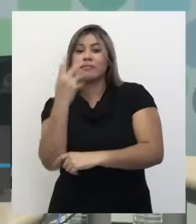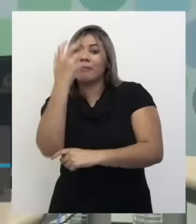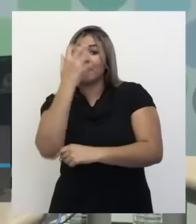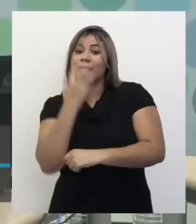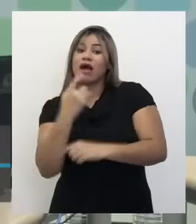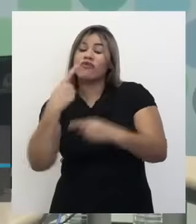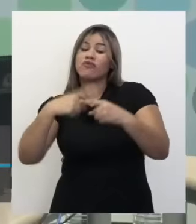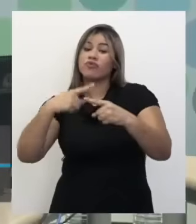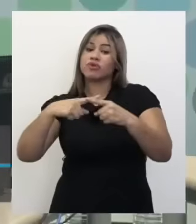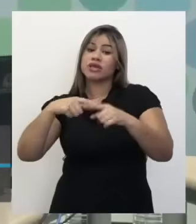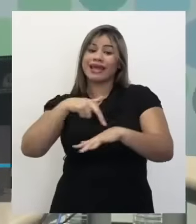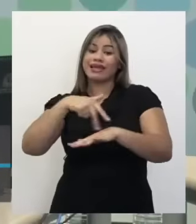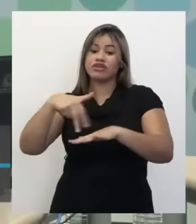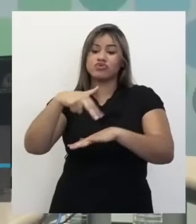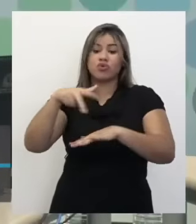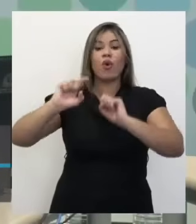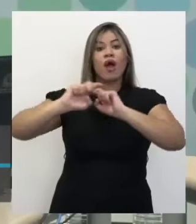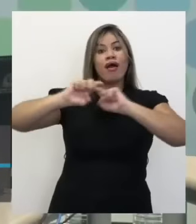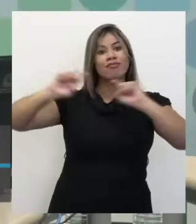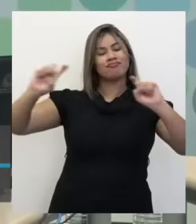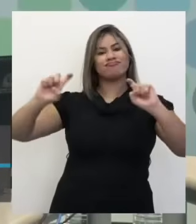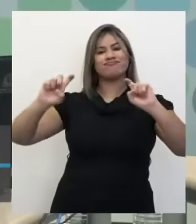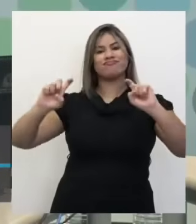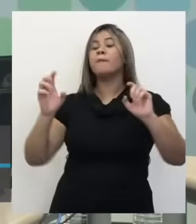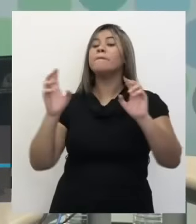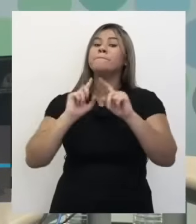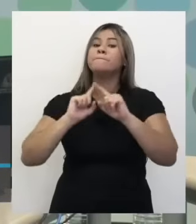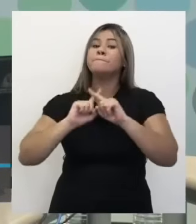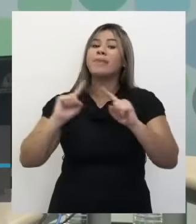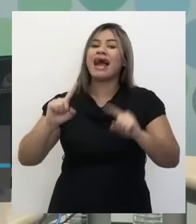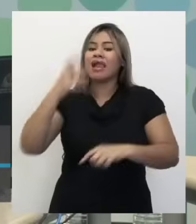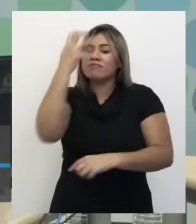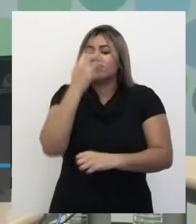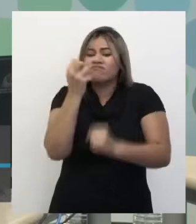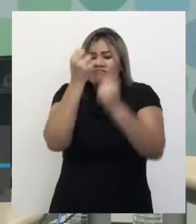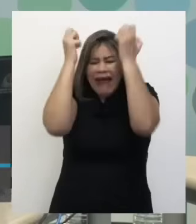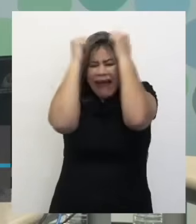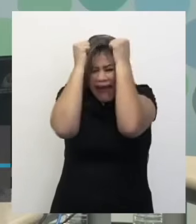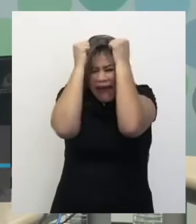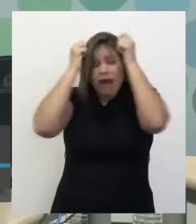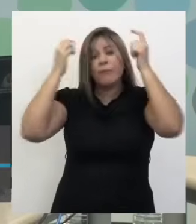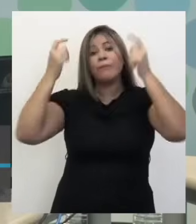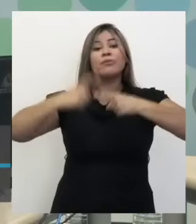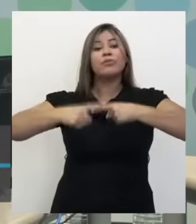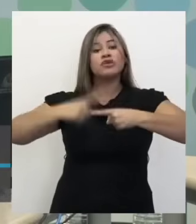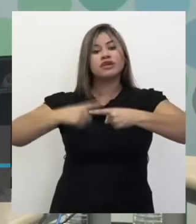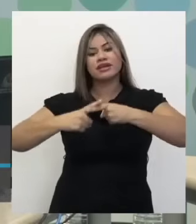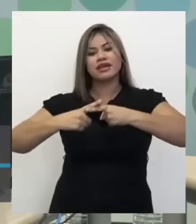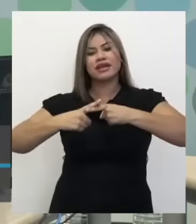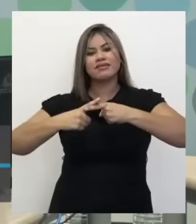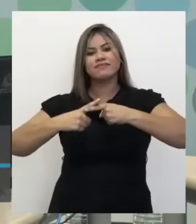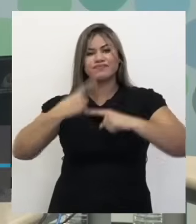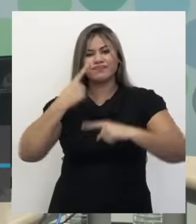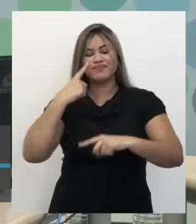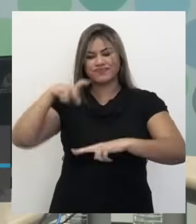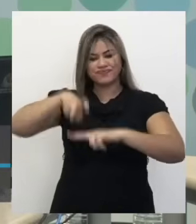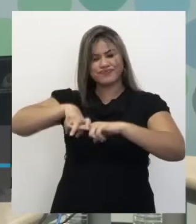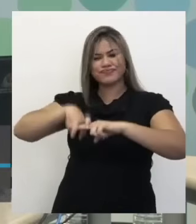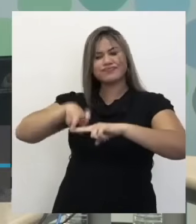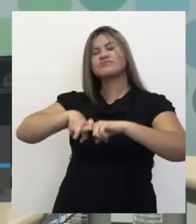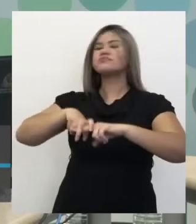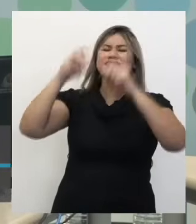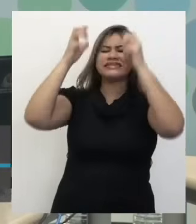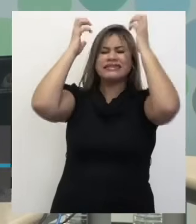entrado pelo grito dele. Mas não é um motivo para ela estar tão irritada, porque a gente... Olha a cara, você acha que a mãe ia